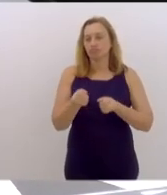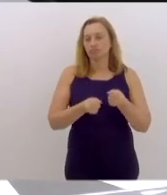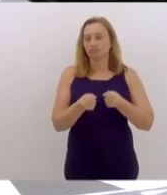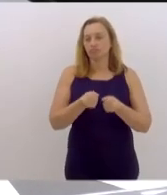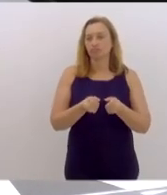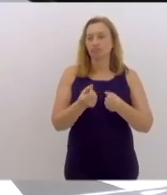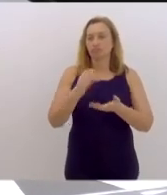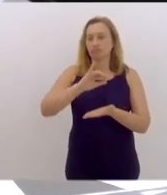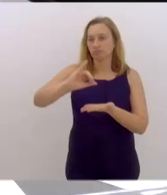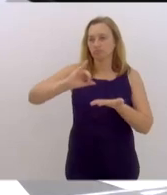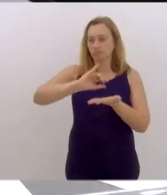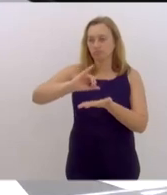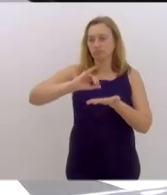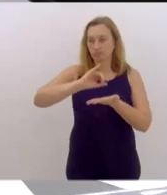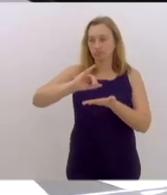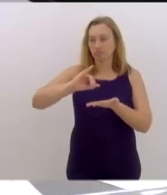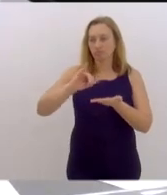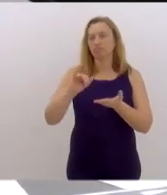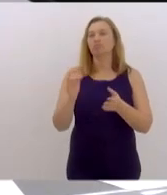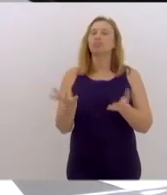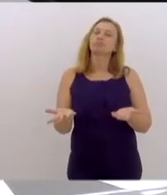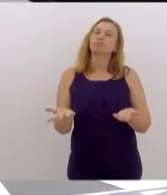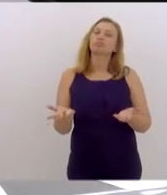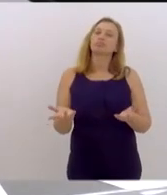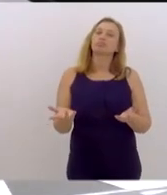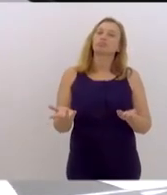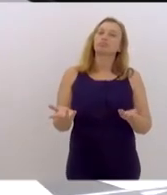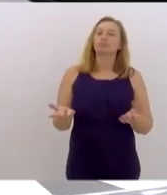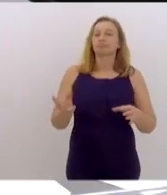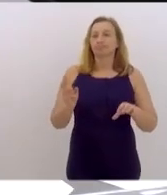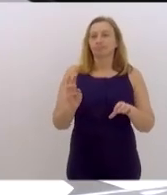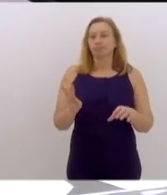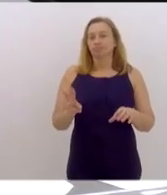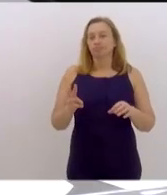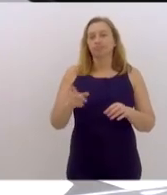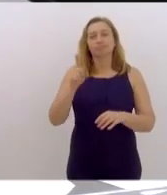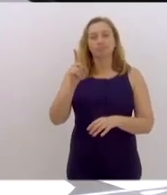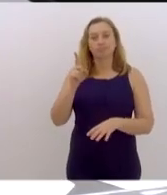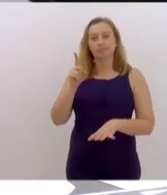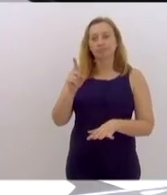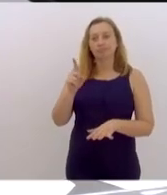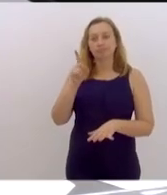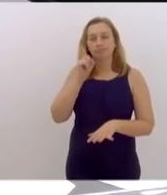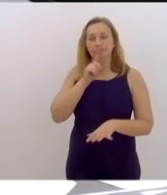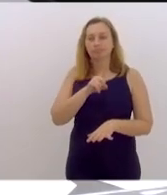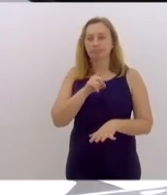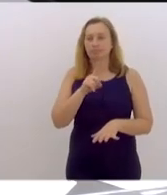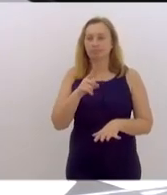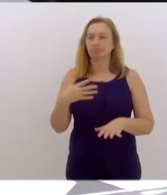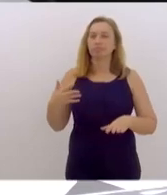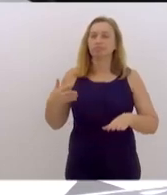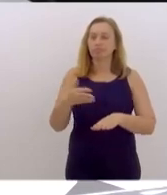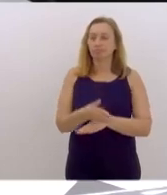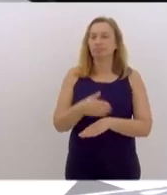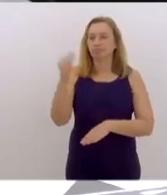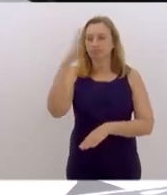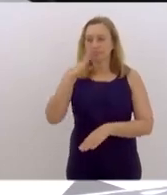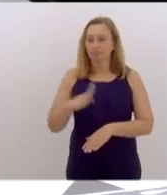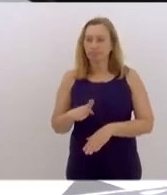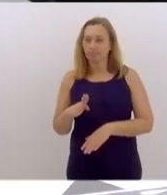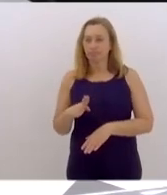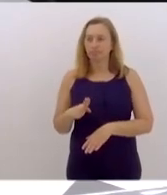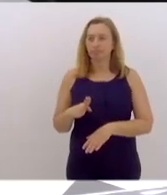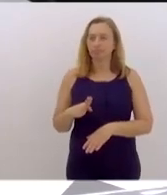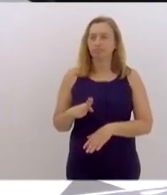das grandes marcas Ford Chevrolet entraram no Brasil acho que esse contexto é importante a gente colocar porque